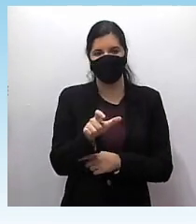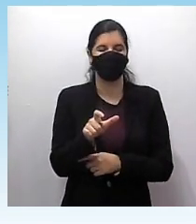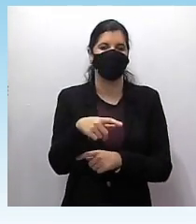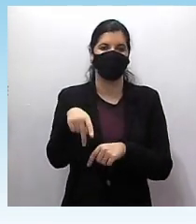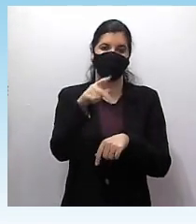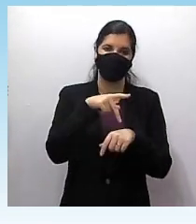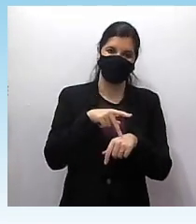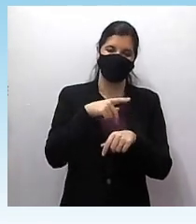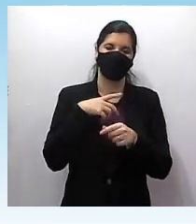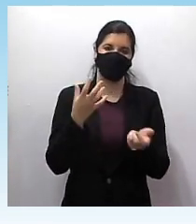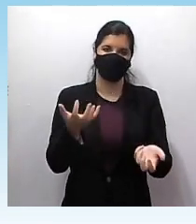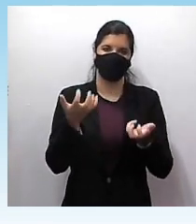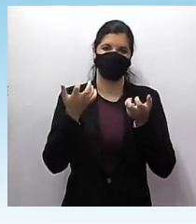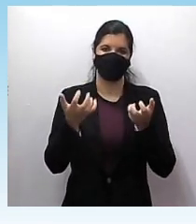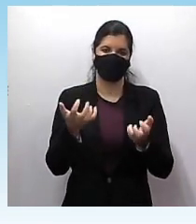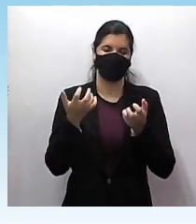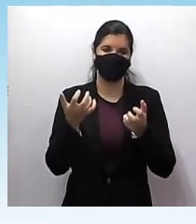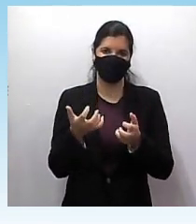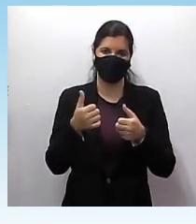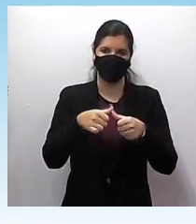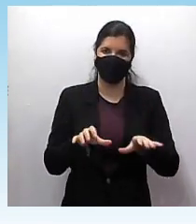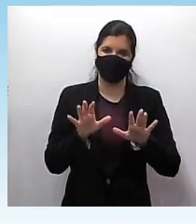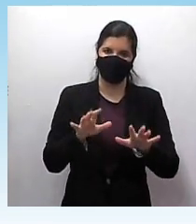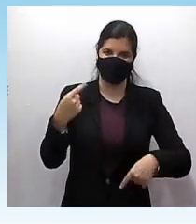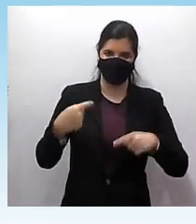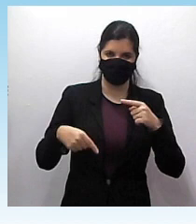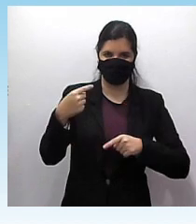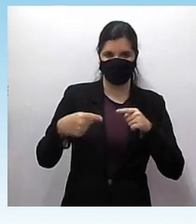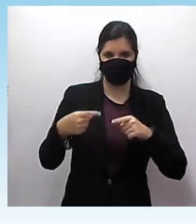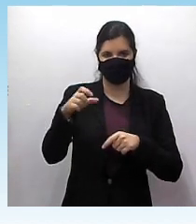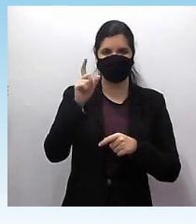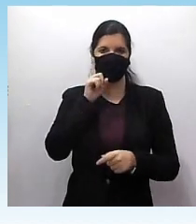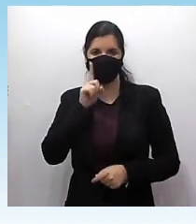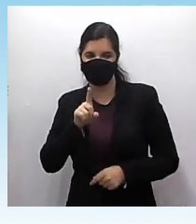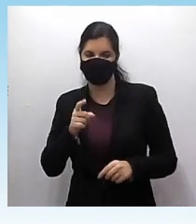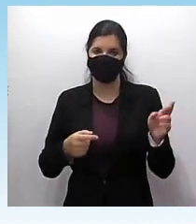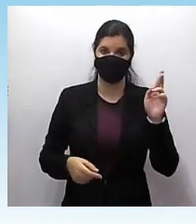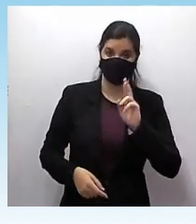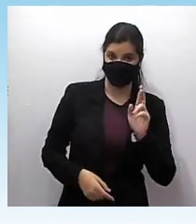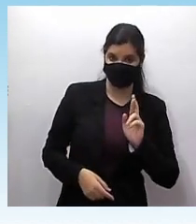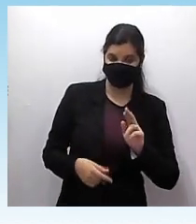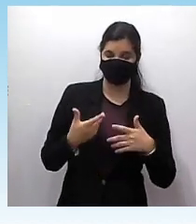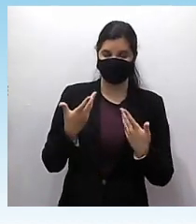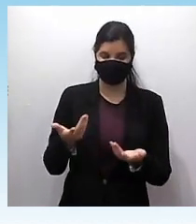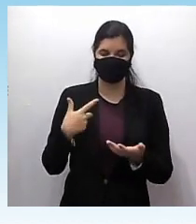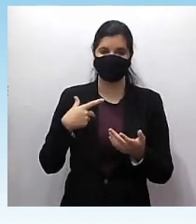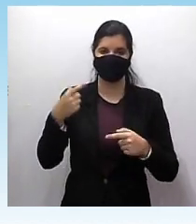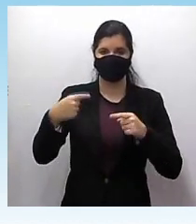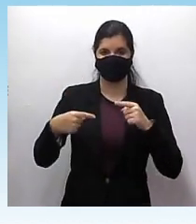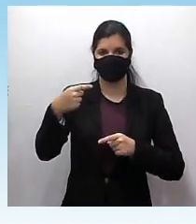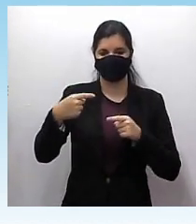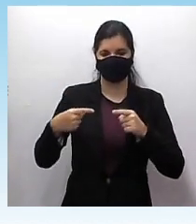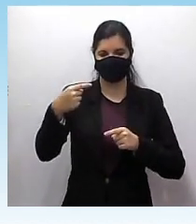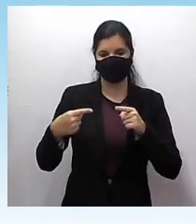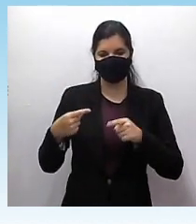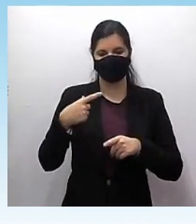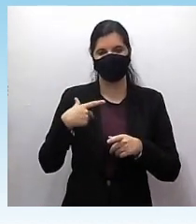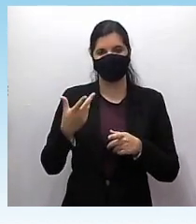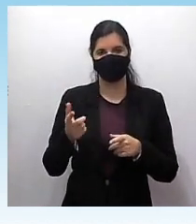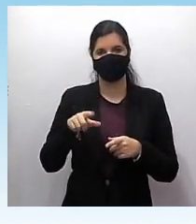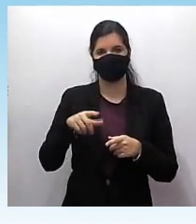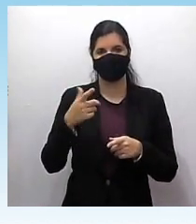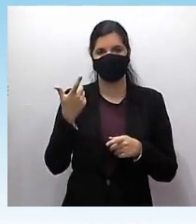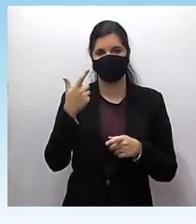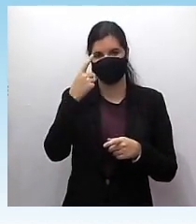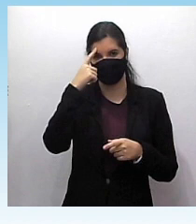aqueles países que queriam, e que estavam disputando, na época, Estados Unidos e Rússia, que disputavam, a União Soviética, que